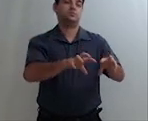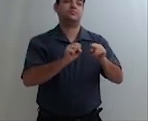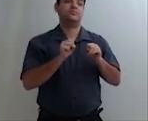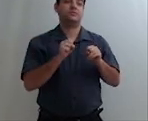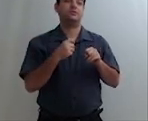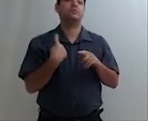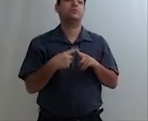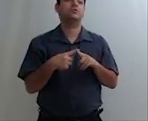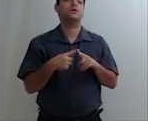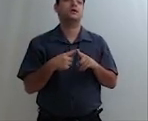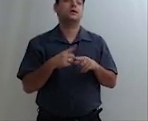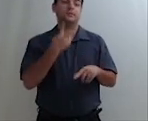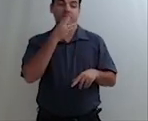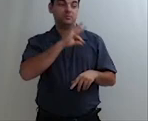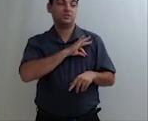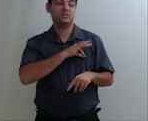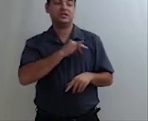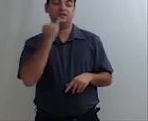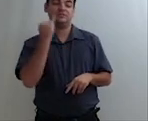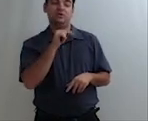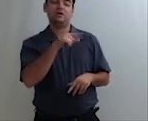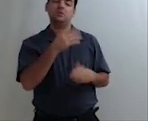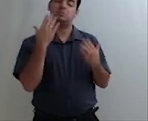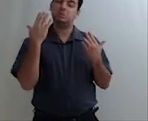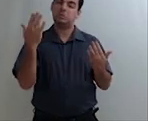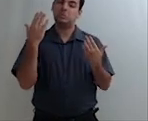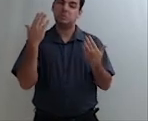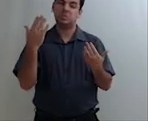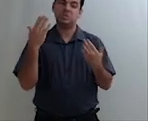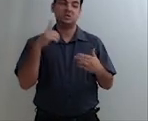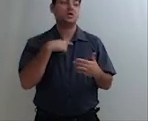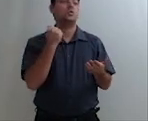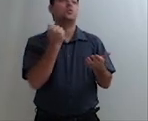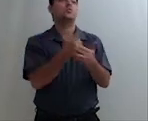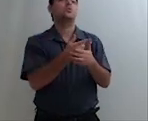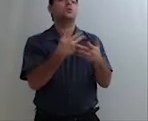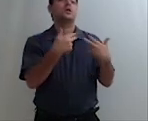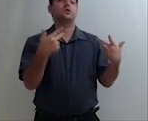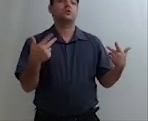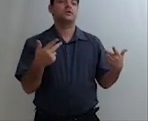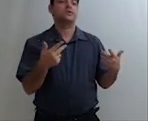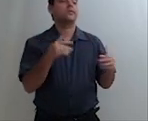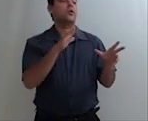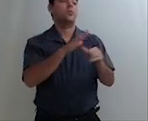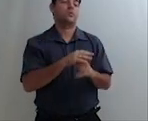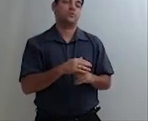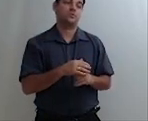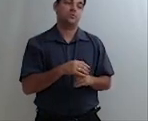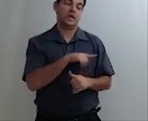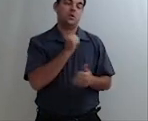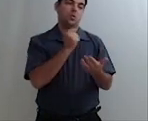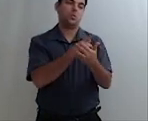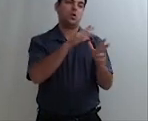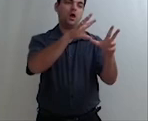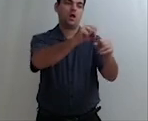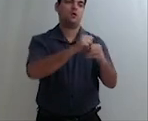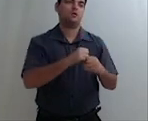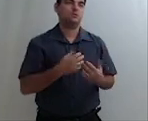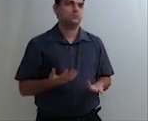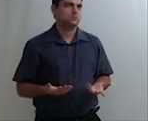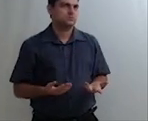apontado pela polícia como suposto compra ador daquela carne pois bem o paciente